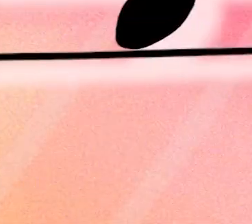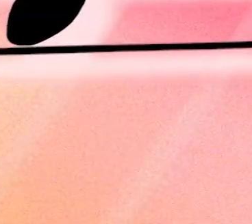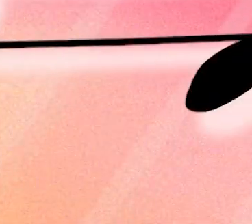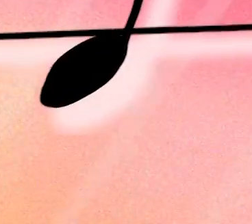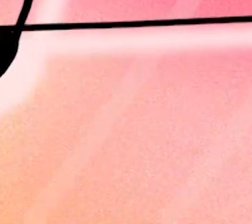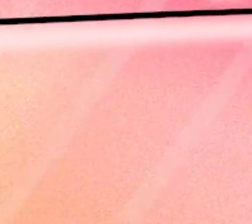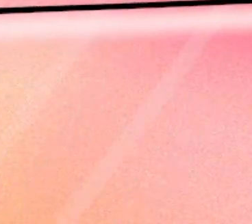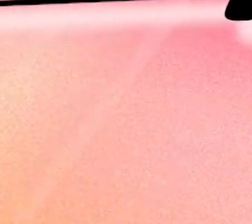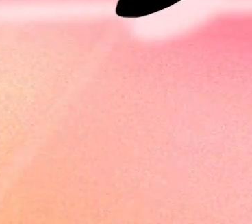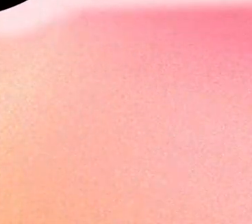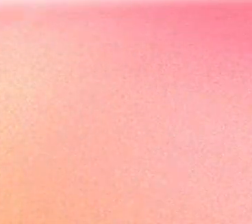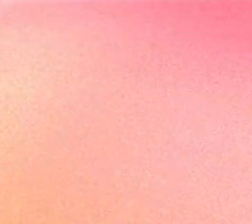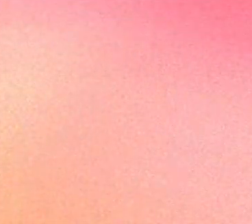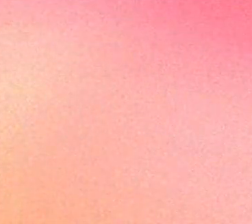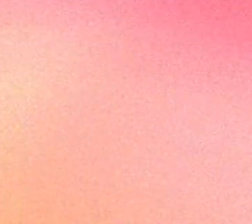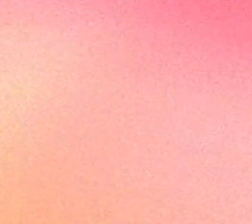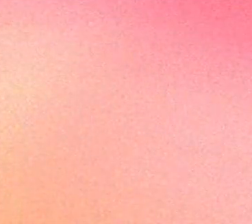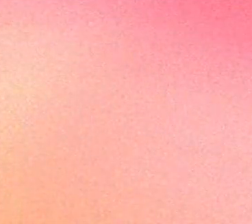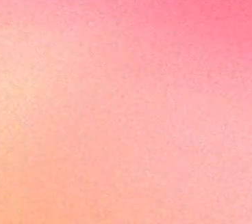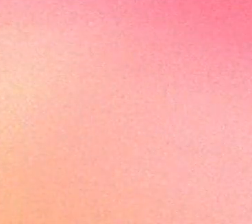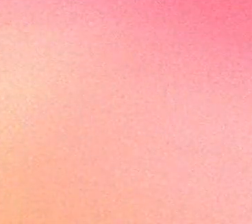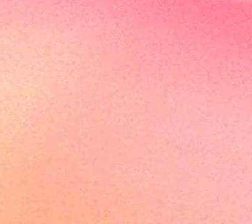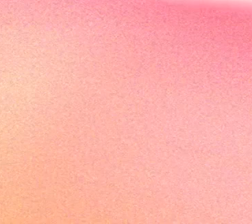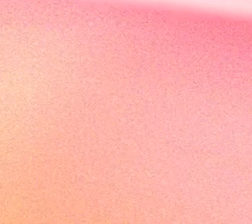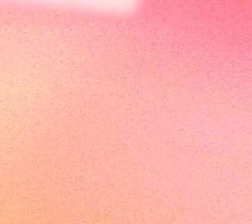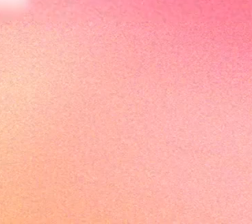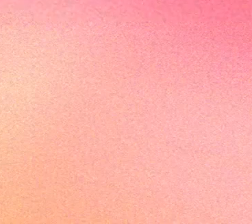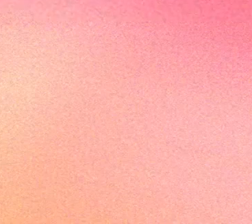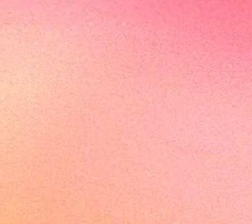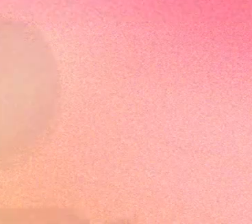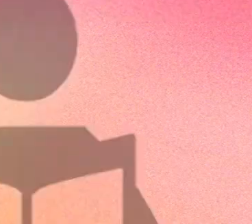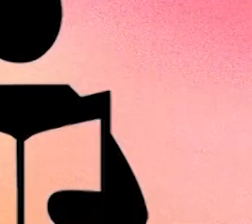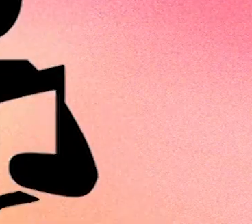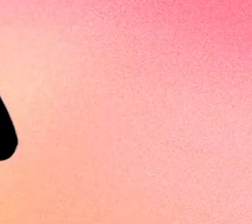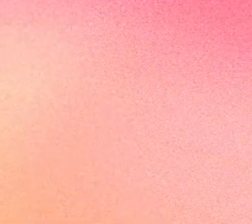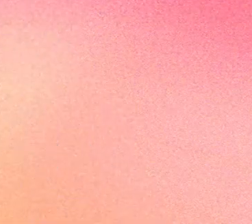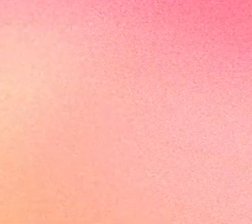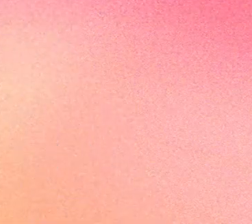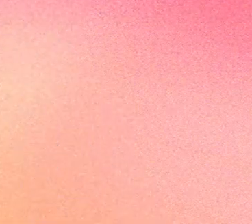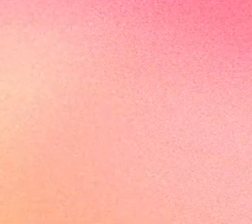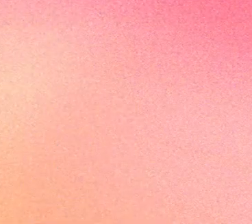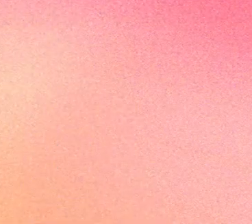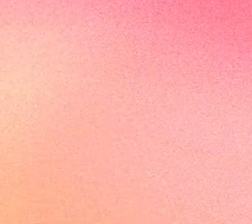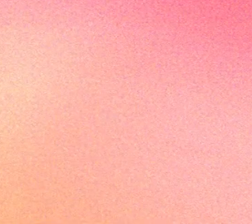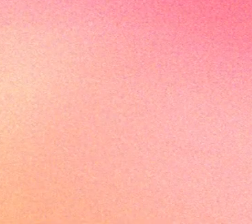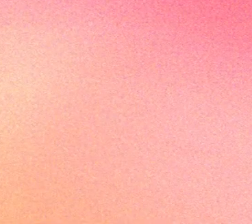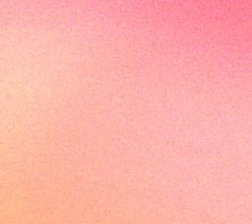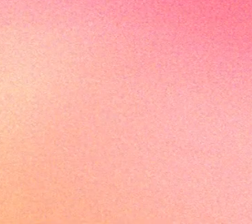Estamos aqui